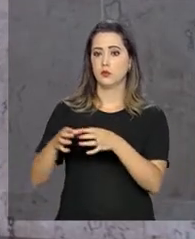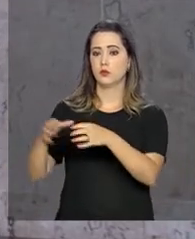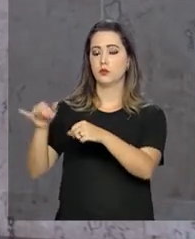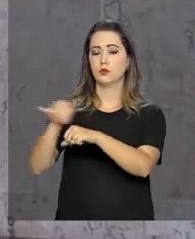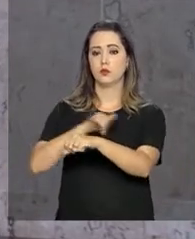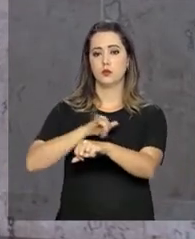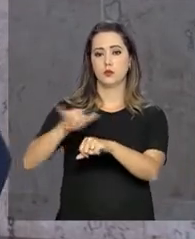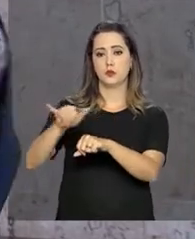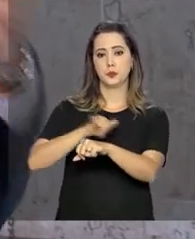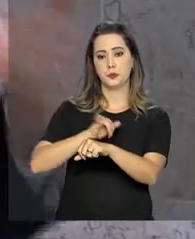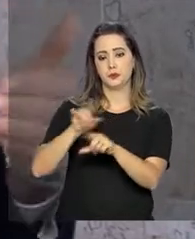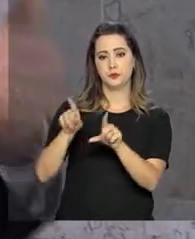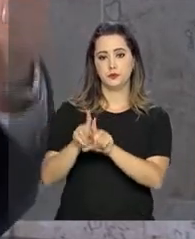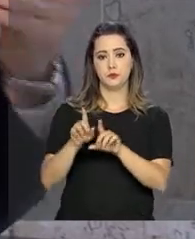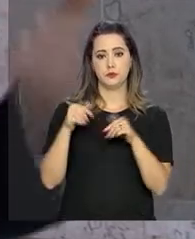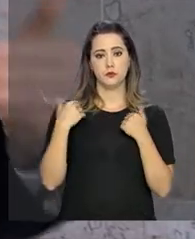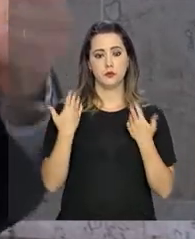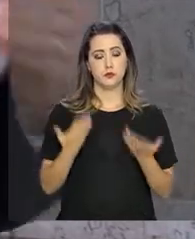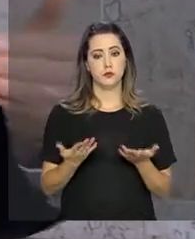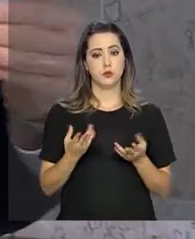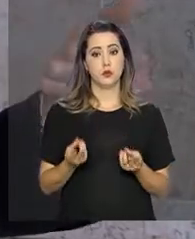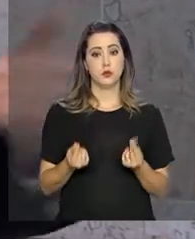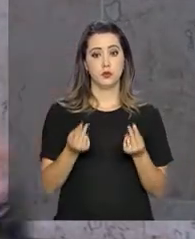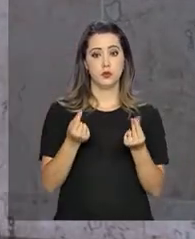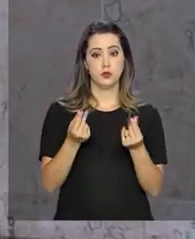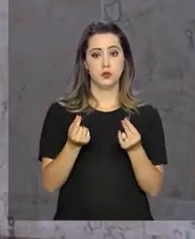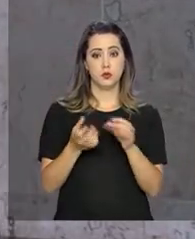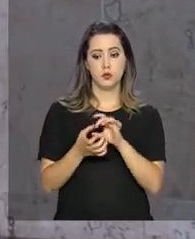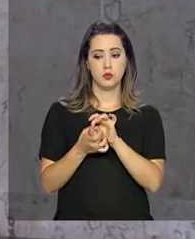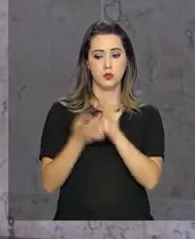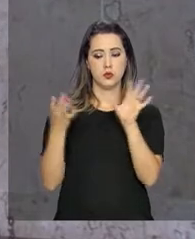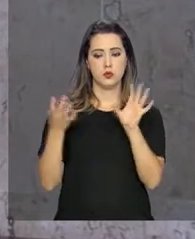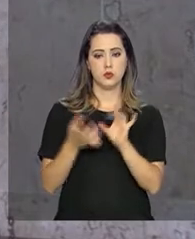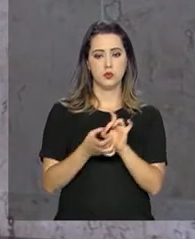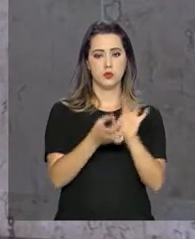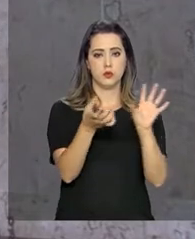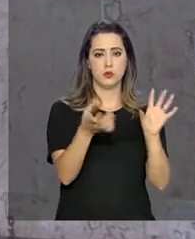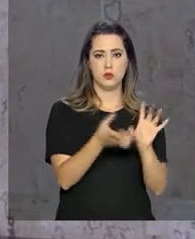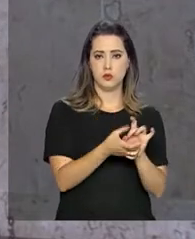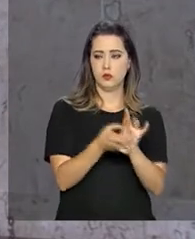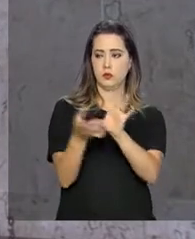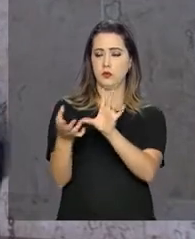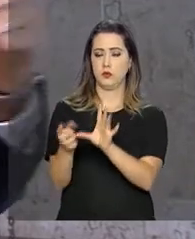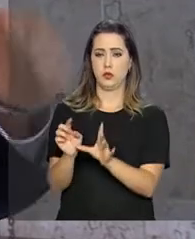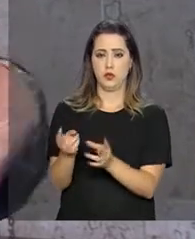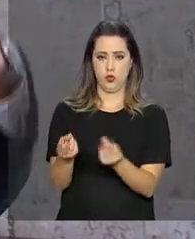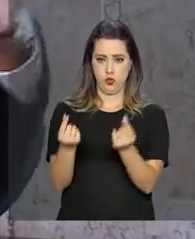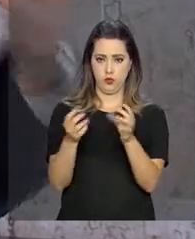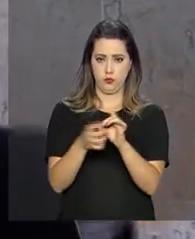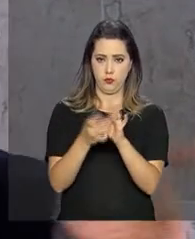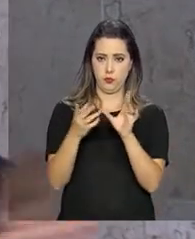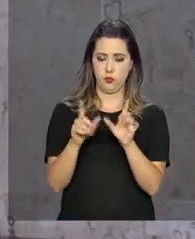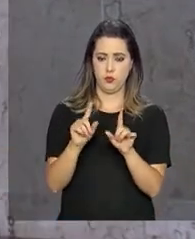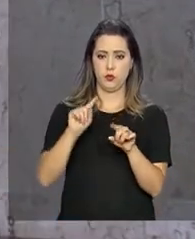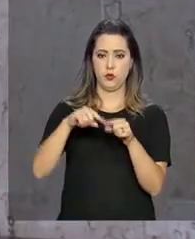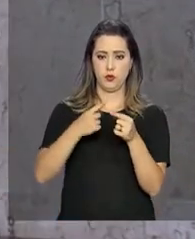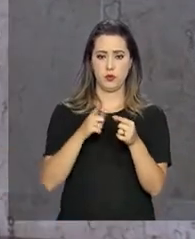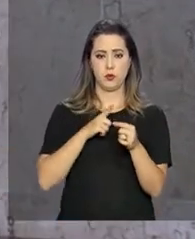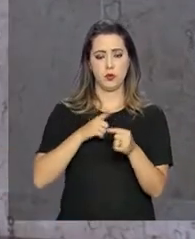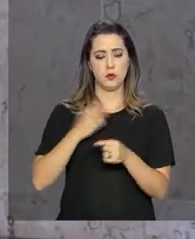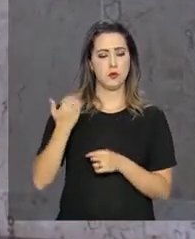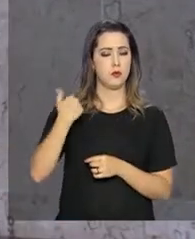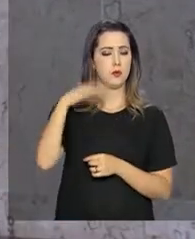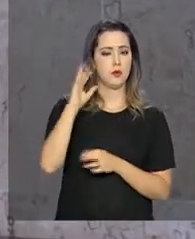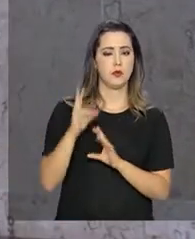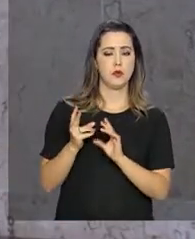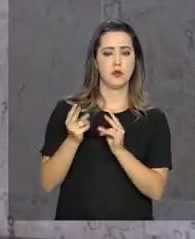estratégicas. E na medida em que esses recursos forem sendo utilizados, virá o